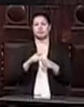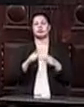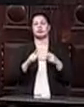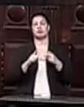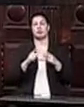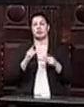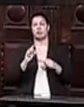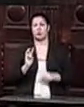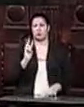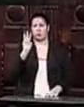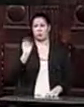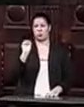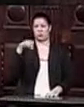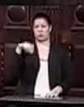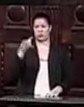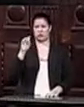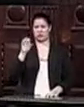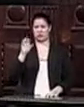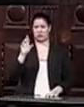pelo deputado Anderson Nogueira,